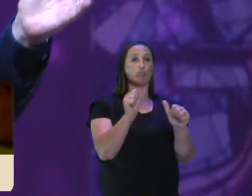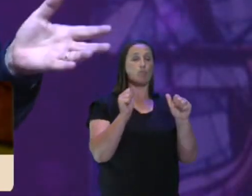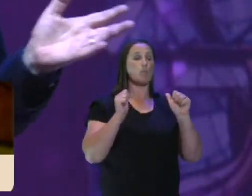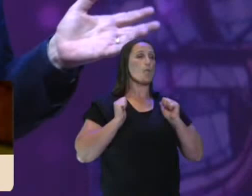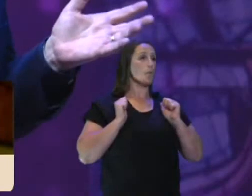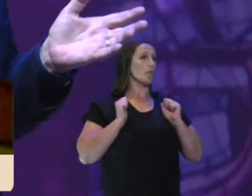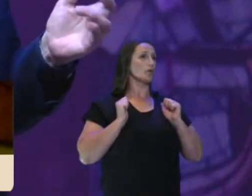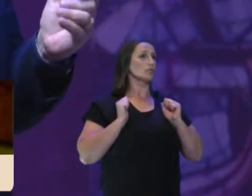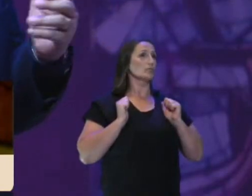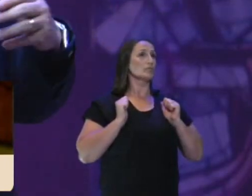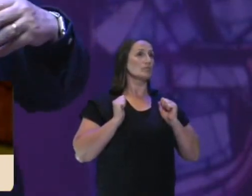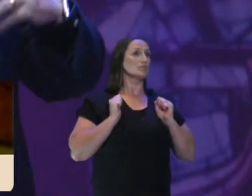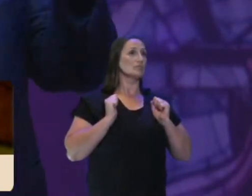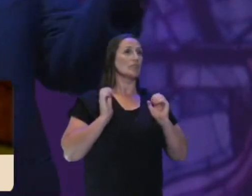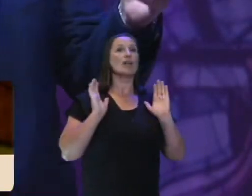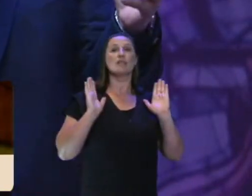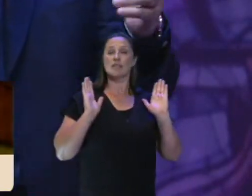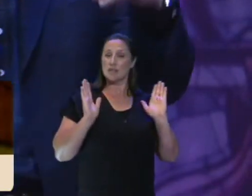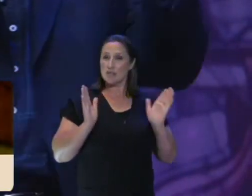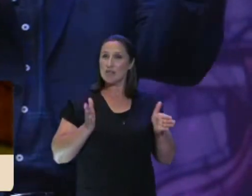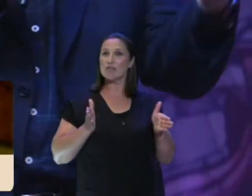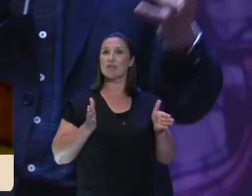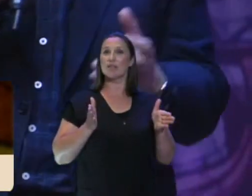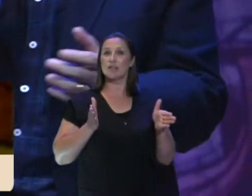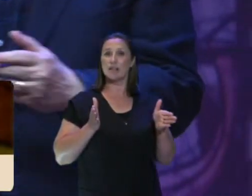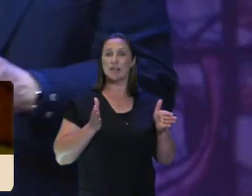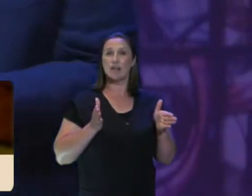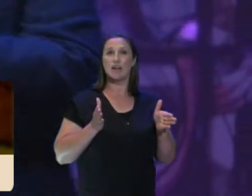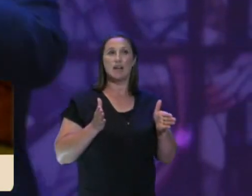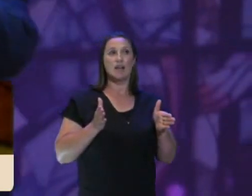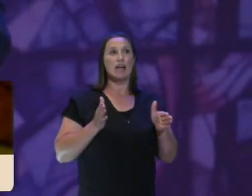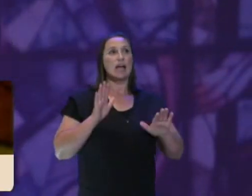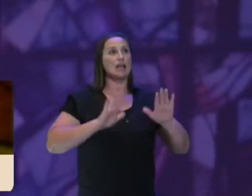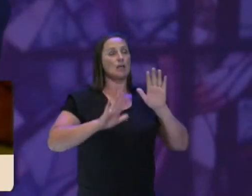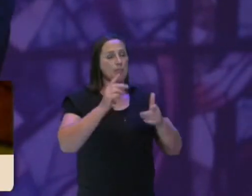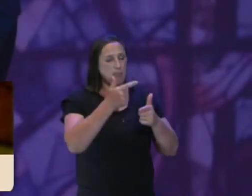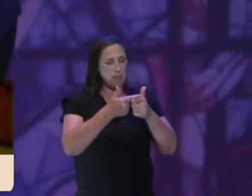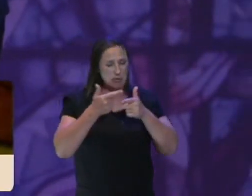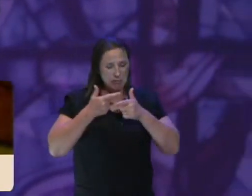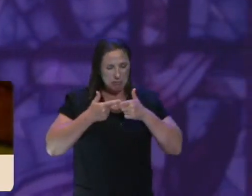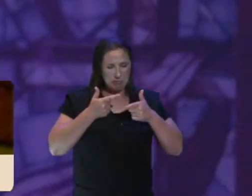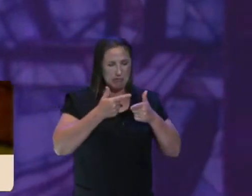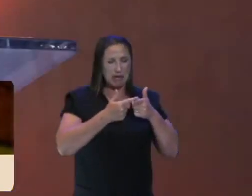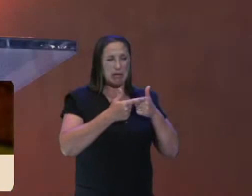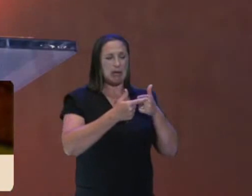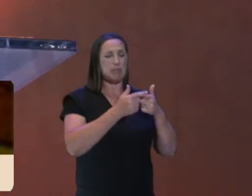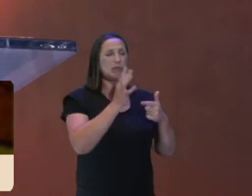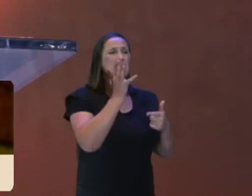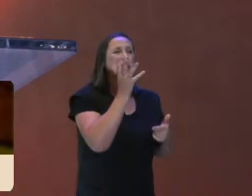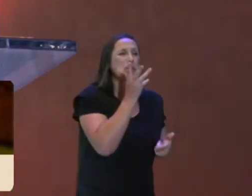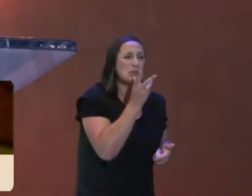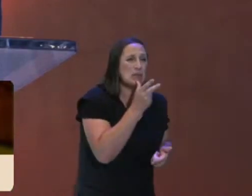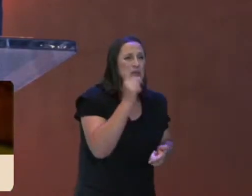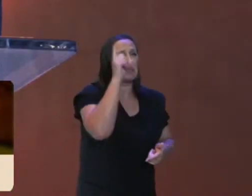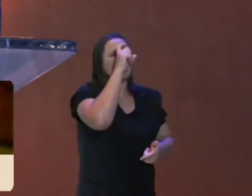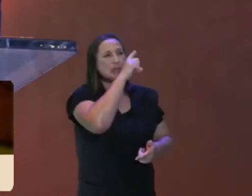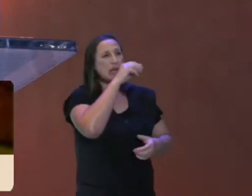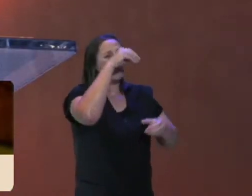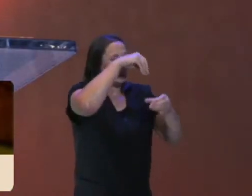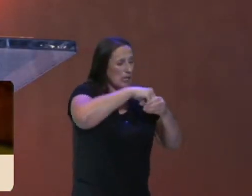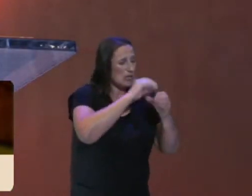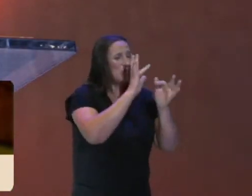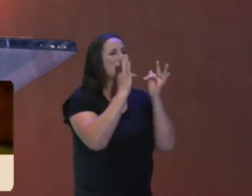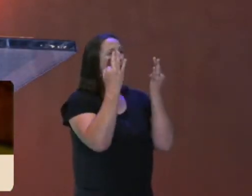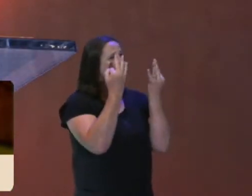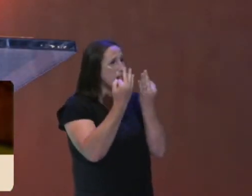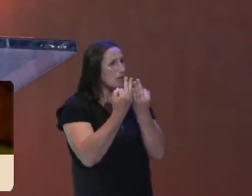algumas pessoas assim, que diante de problemas que demoram muito, de situações difíceis, às vezes dentro da família, às vezes